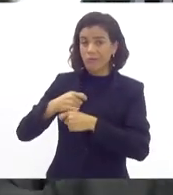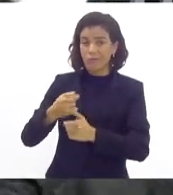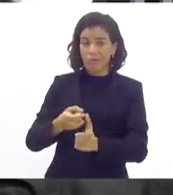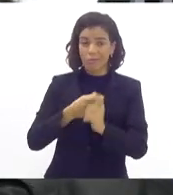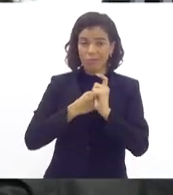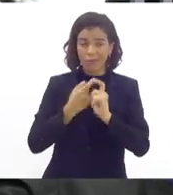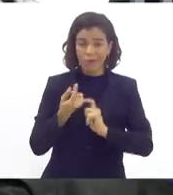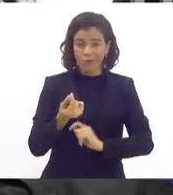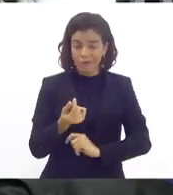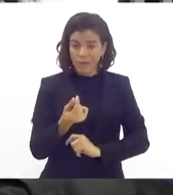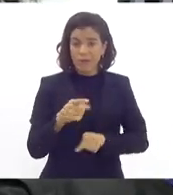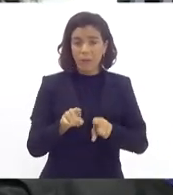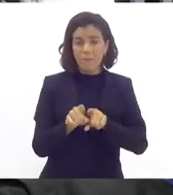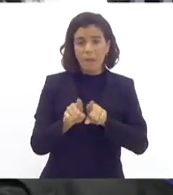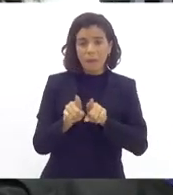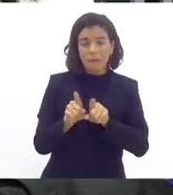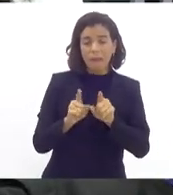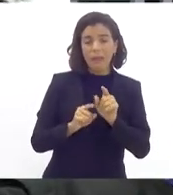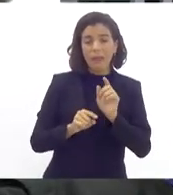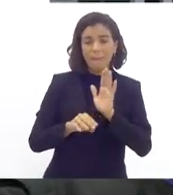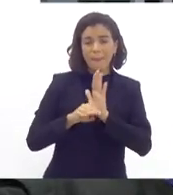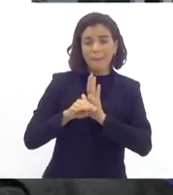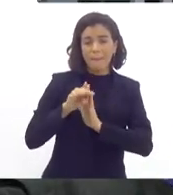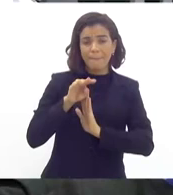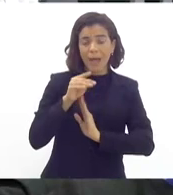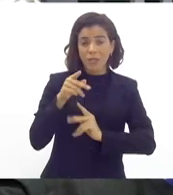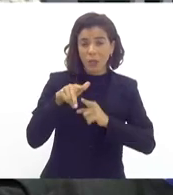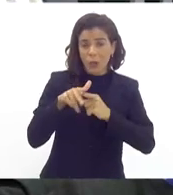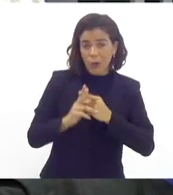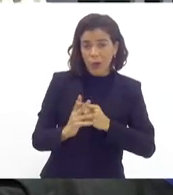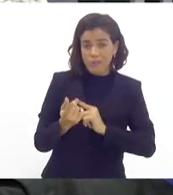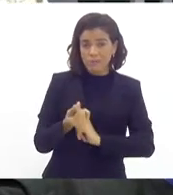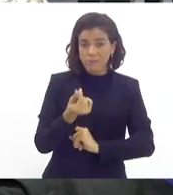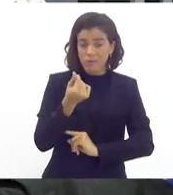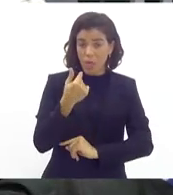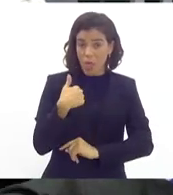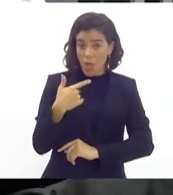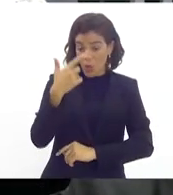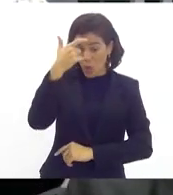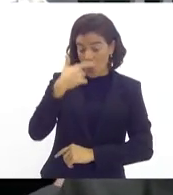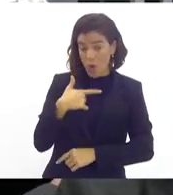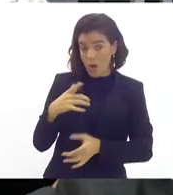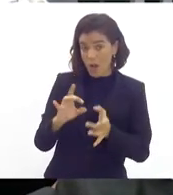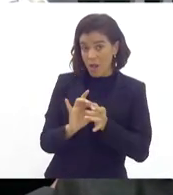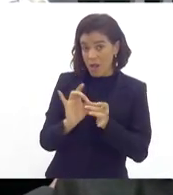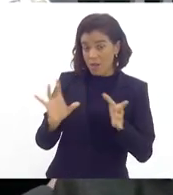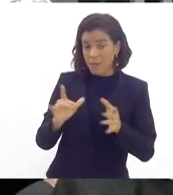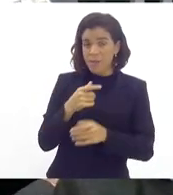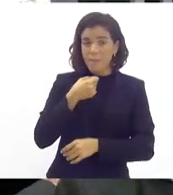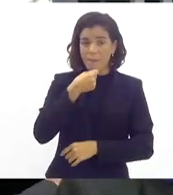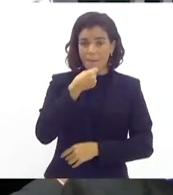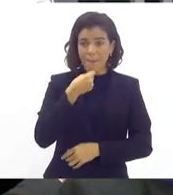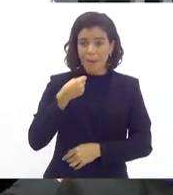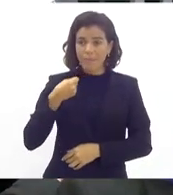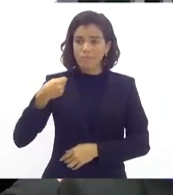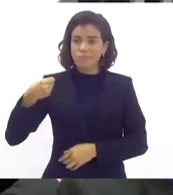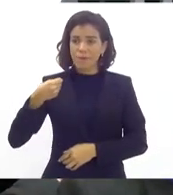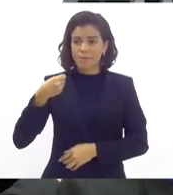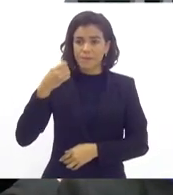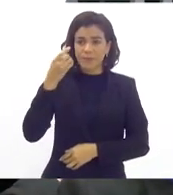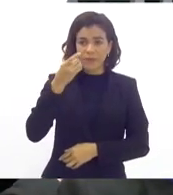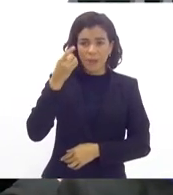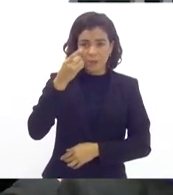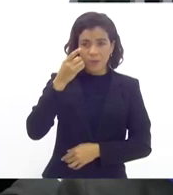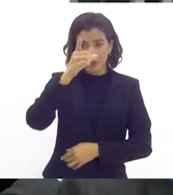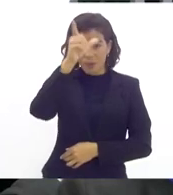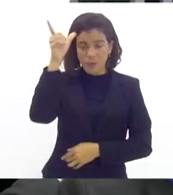sobretudo em índice de correção e tal. Eu vou tomar a liberdade, nesse tema específico, já passar a palavra aqui para o deputado Luiz Paulo, só para ele dar